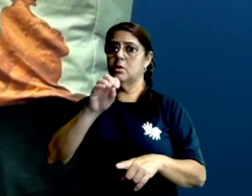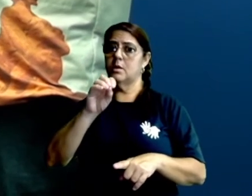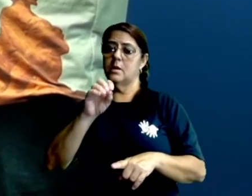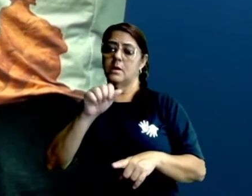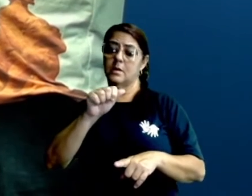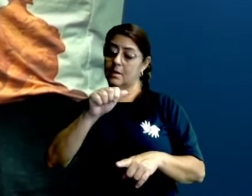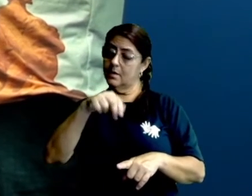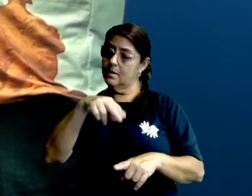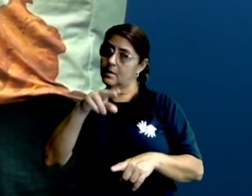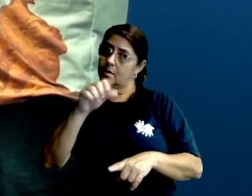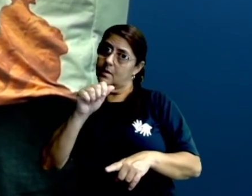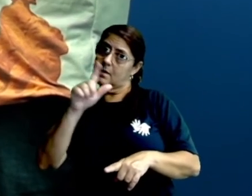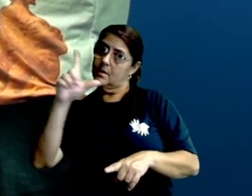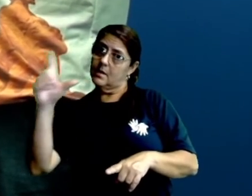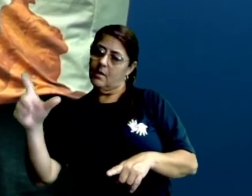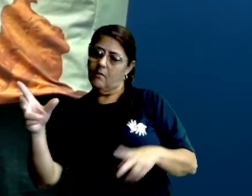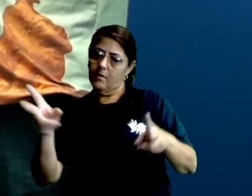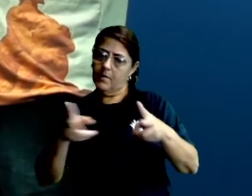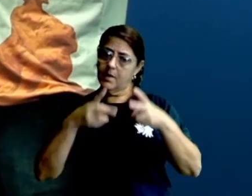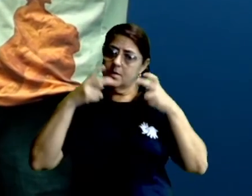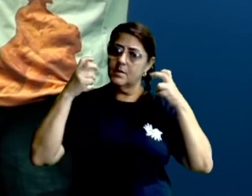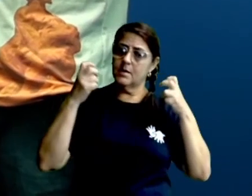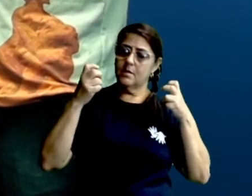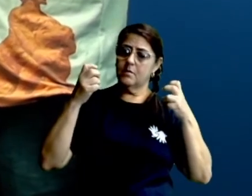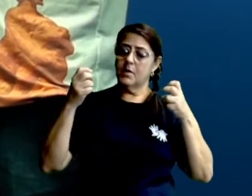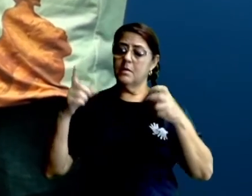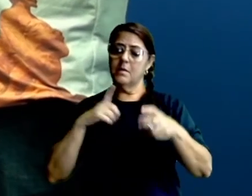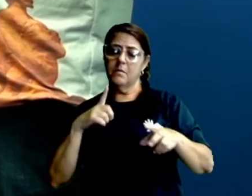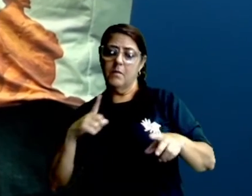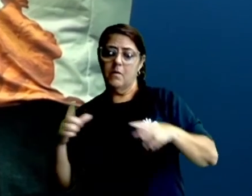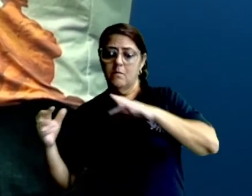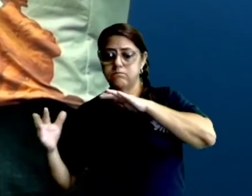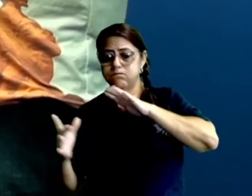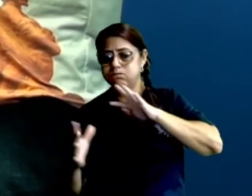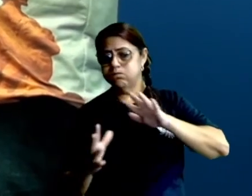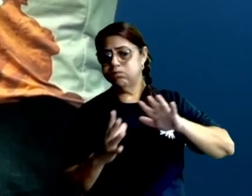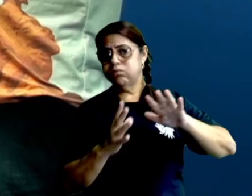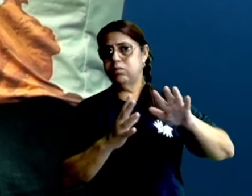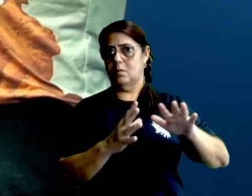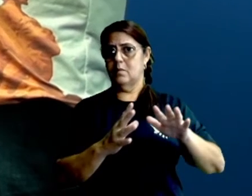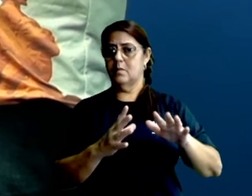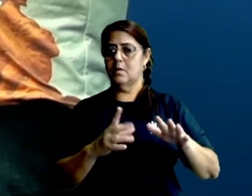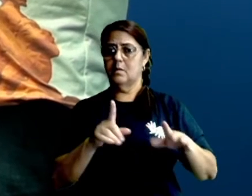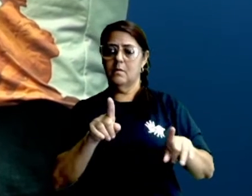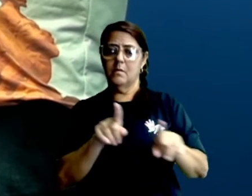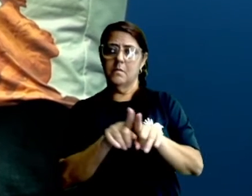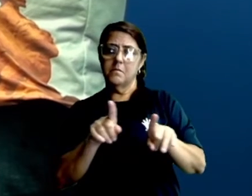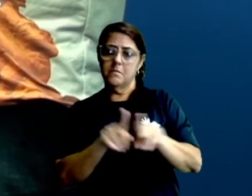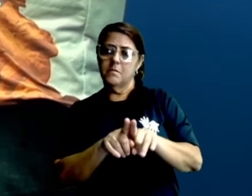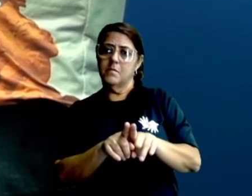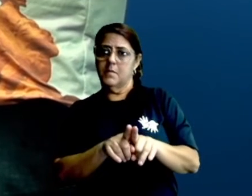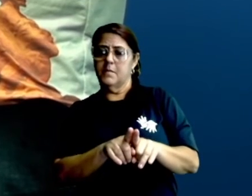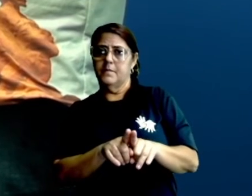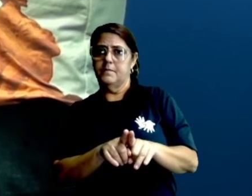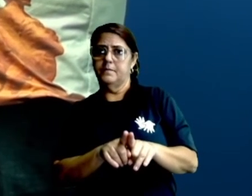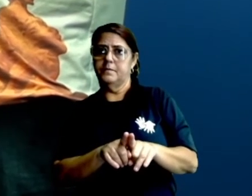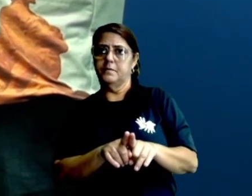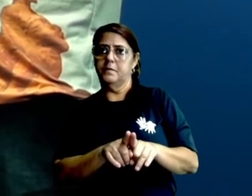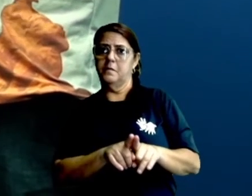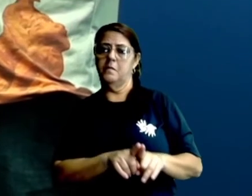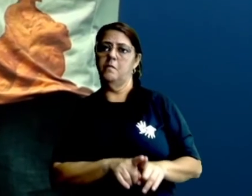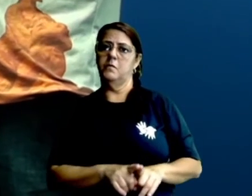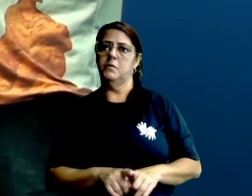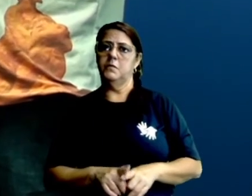vai receber um alto índice também de umidade por conta desse